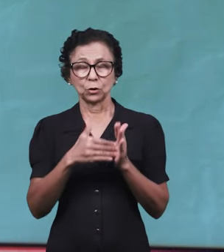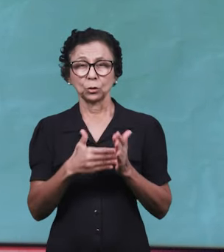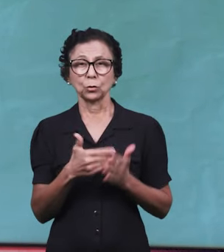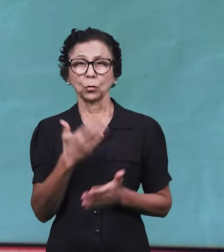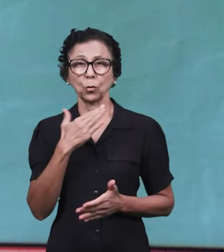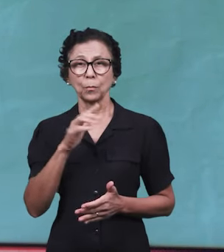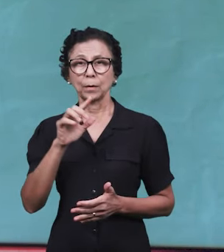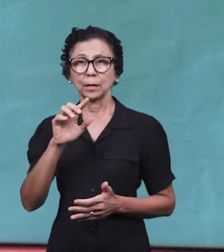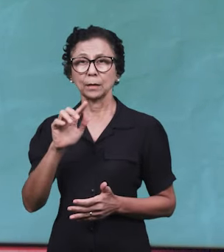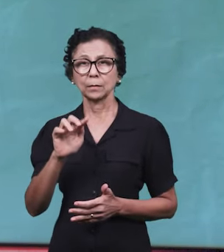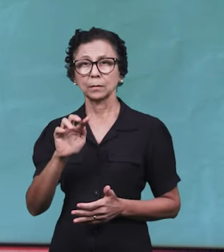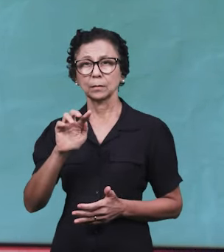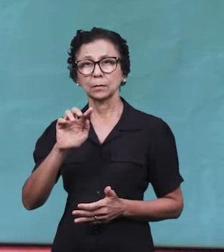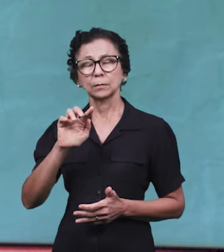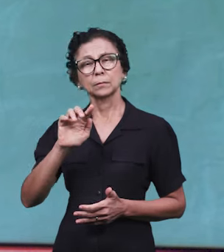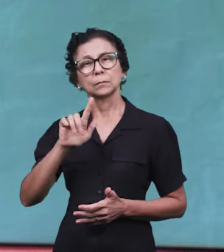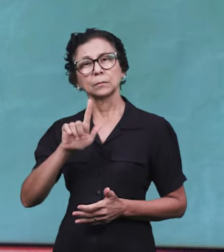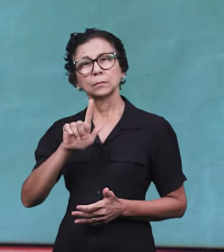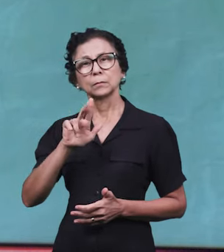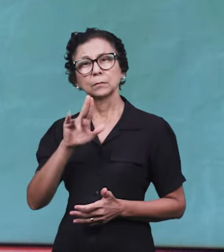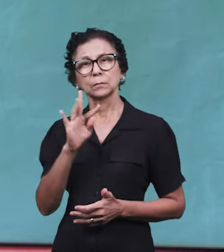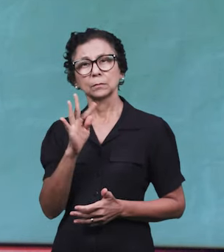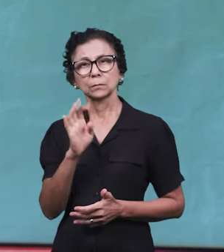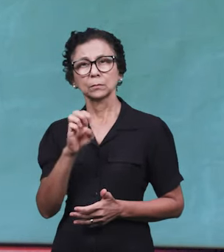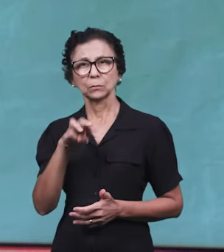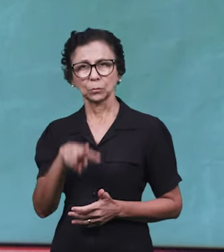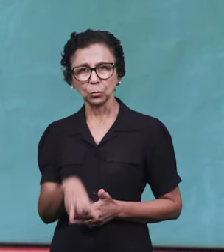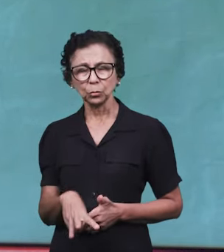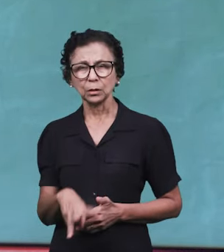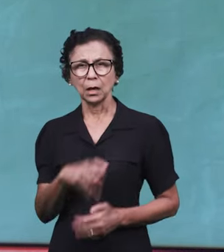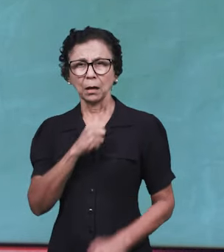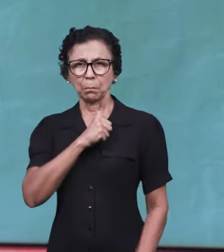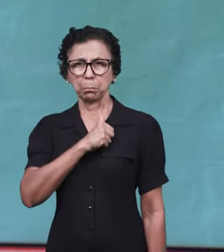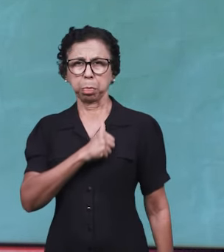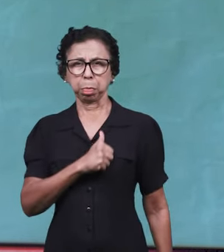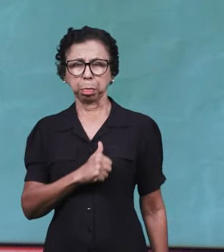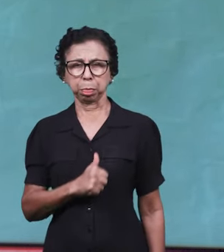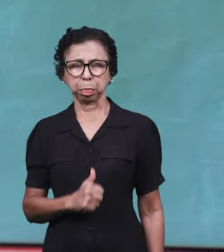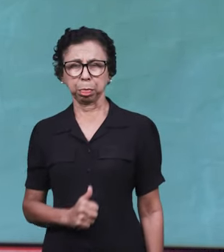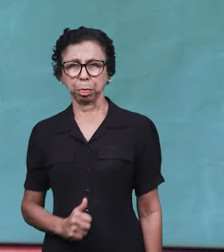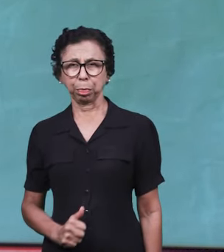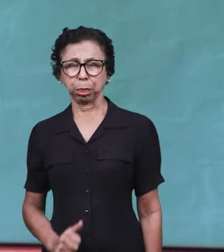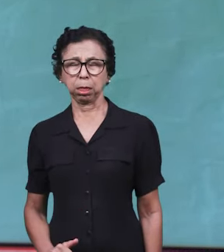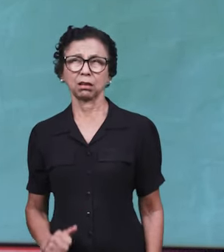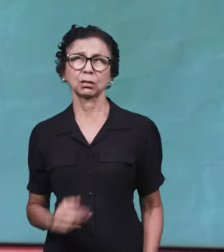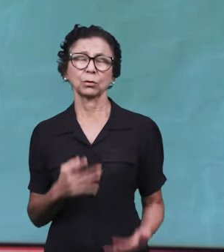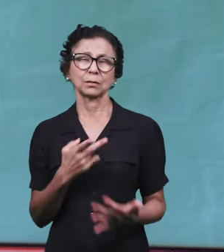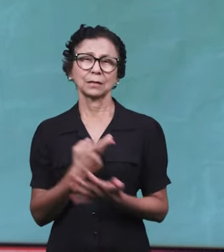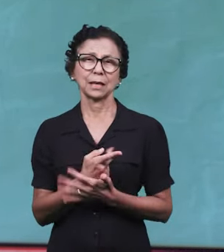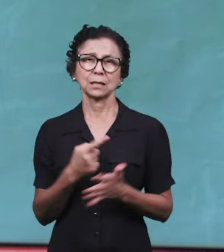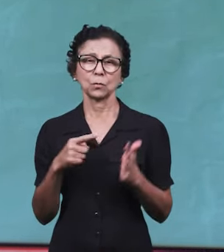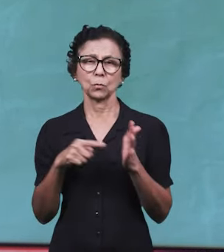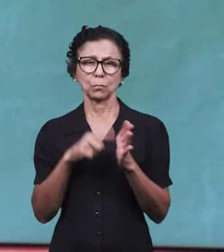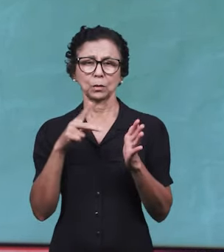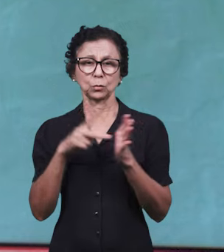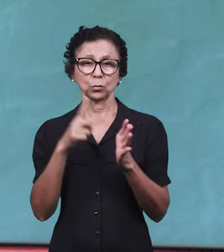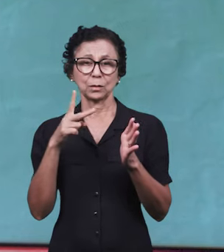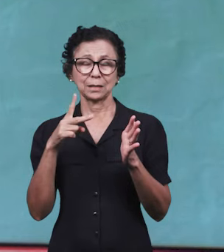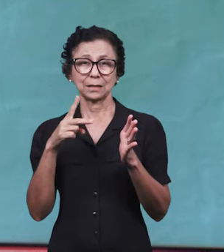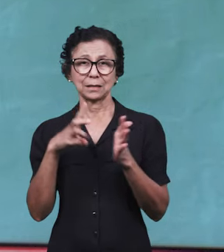diarreia frequente, com um volume maior de fezes, acontecendo aí 3 a 4 vezes por